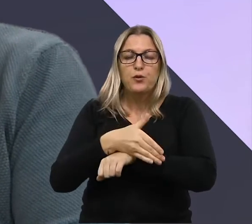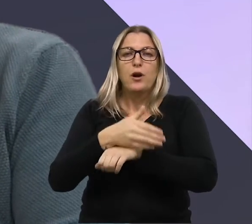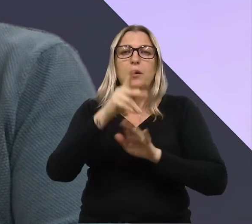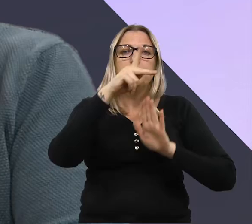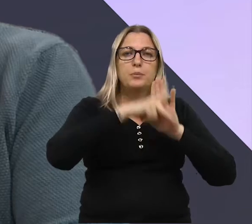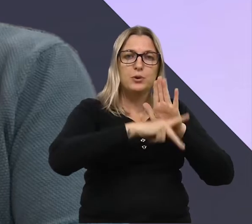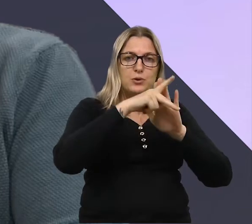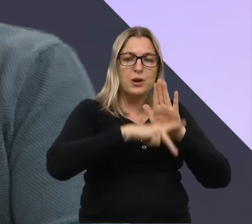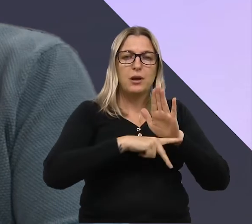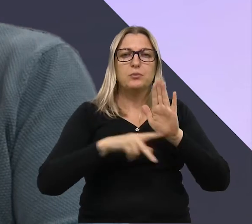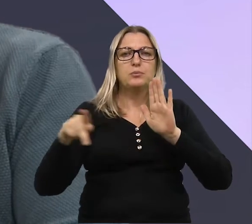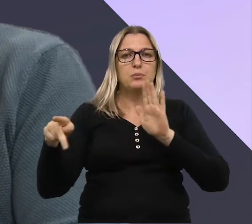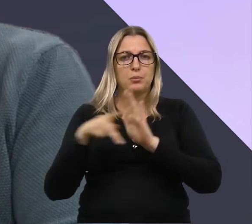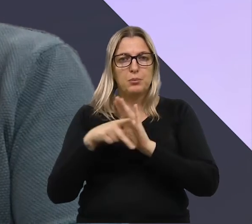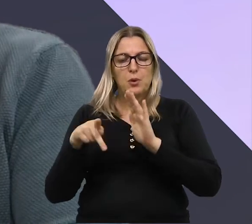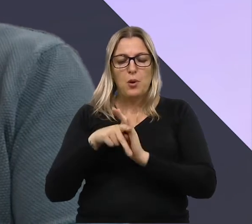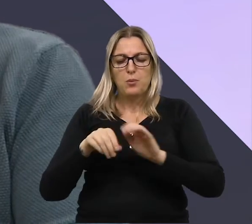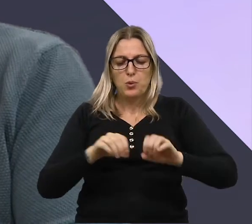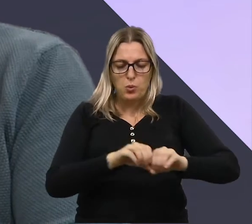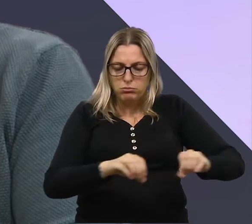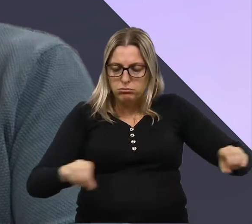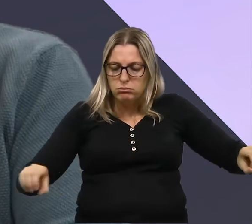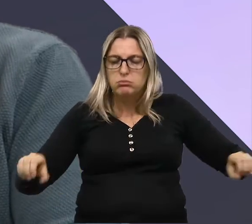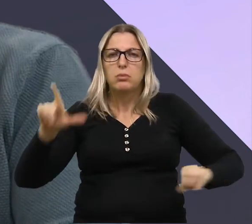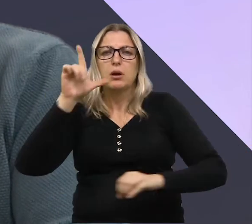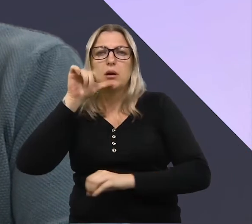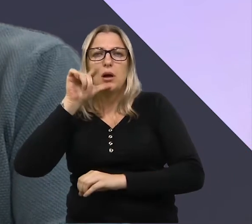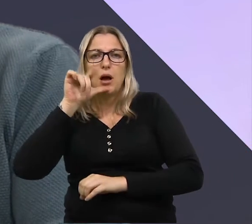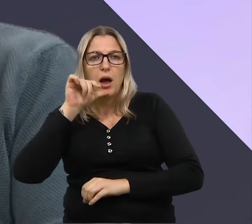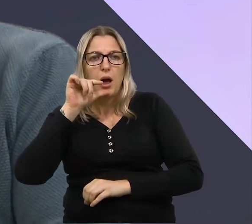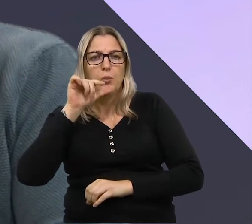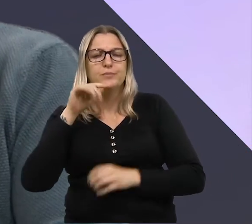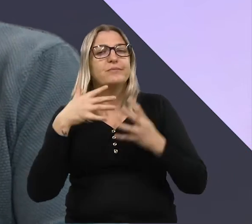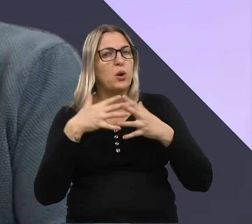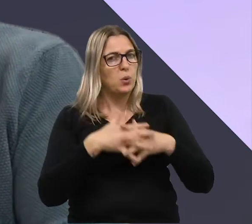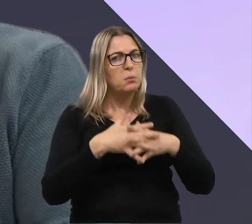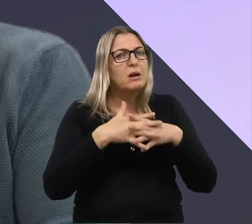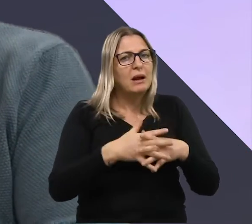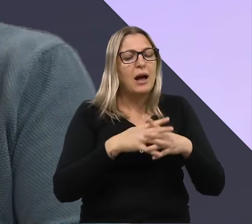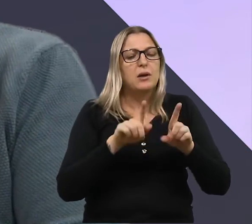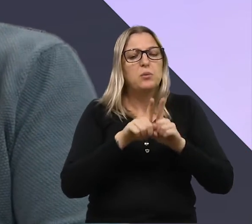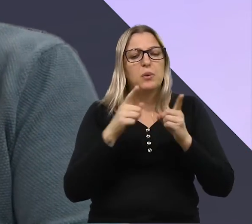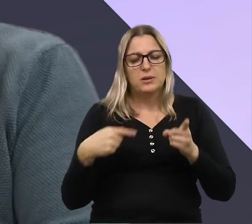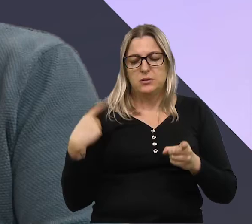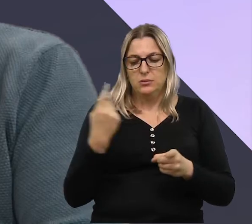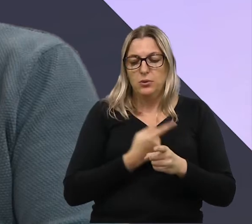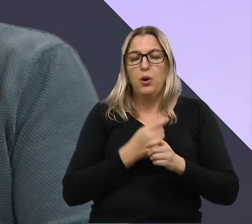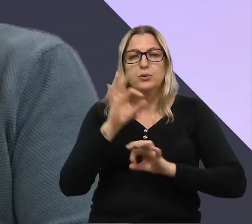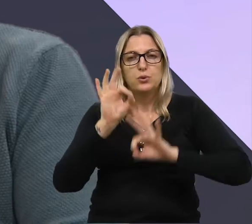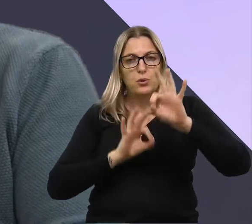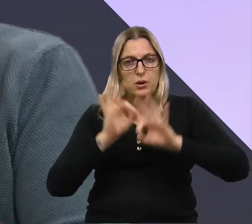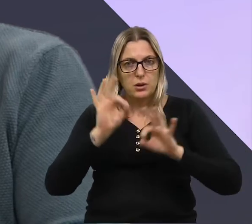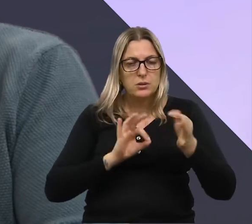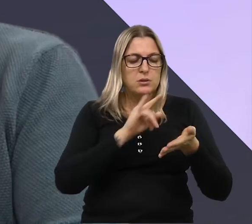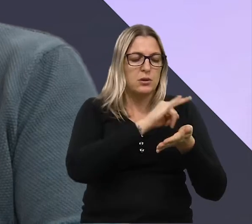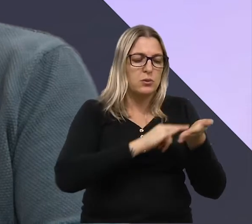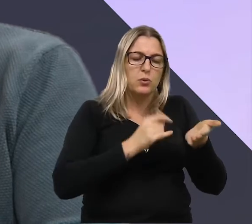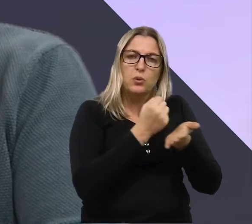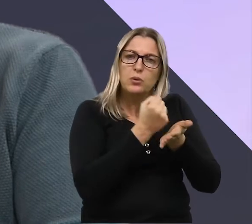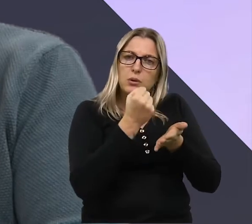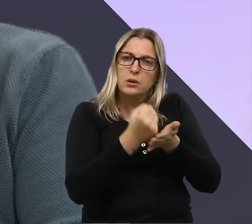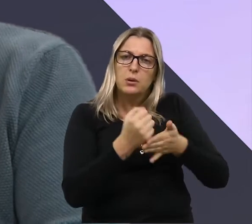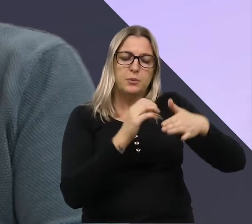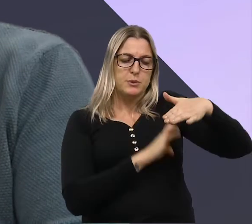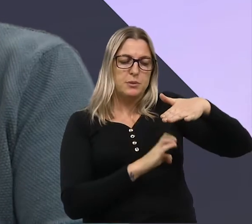pouquinho mais complicado uma nós estamos fazendo todas as correções que eles estudam solicitaram e contratamos uma empresa para que essa empresa faça